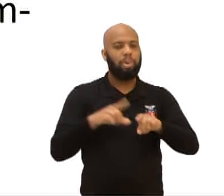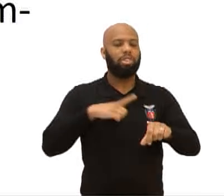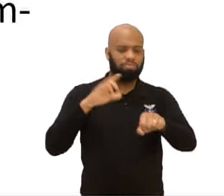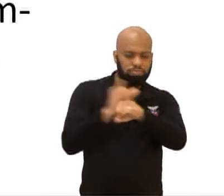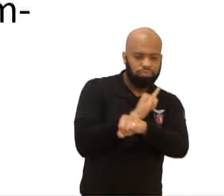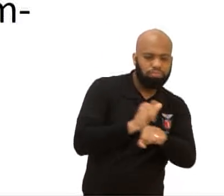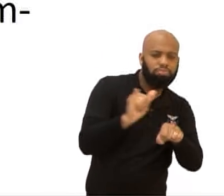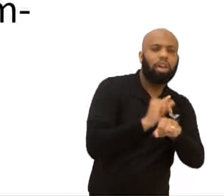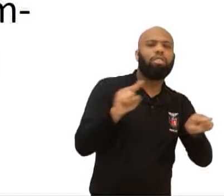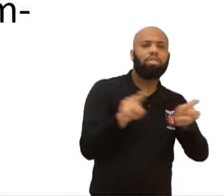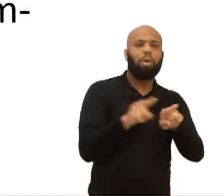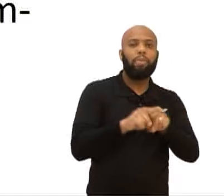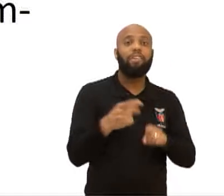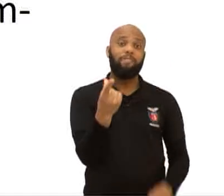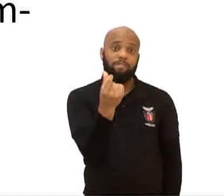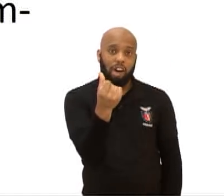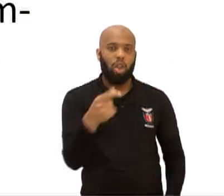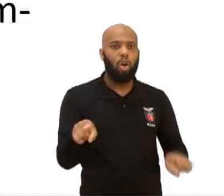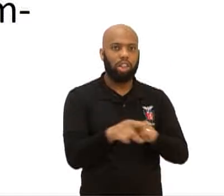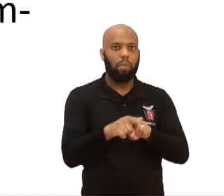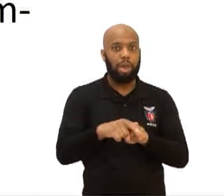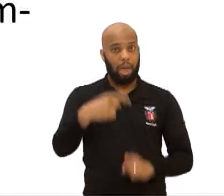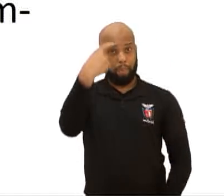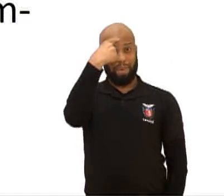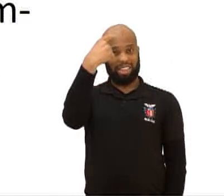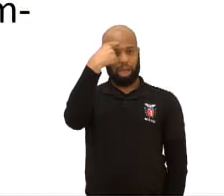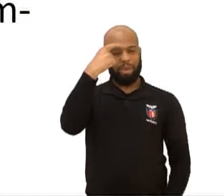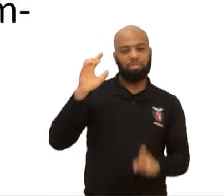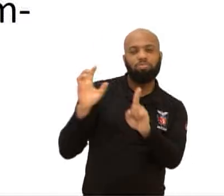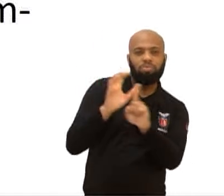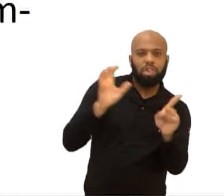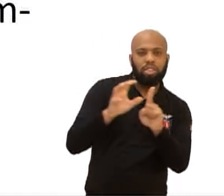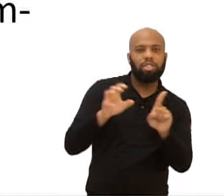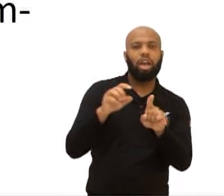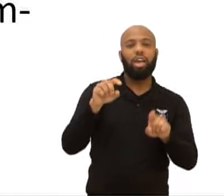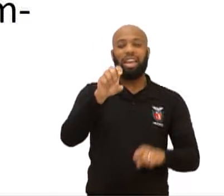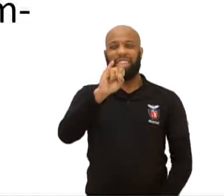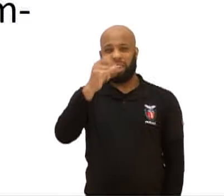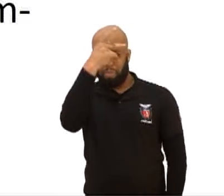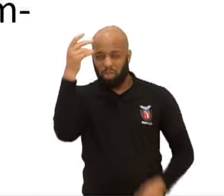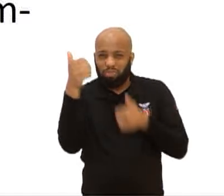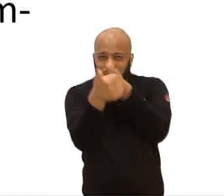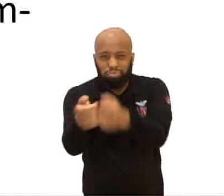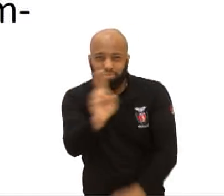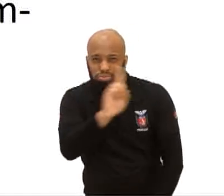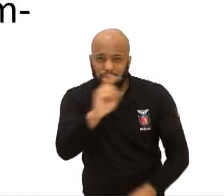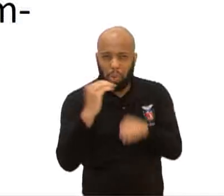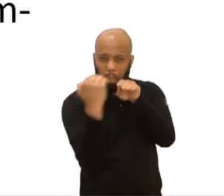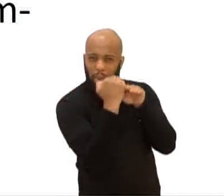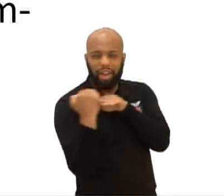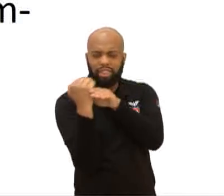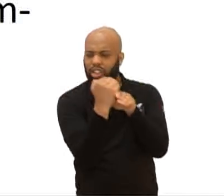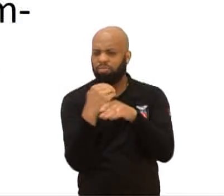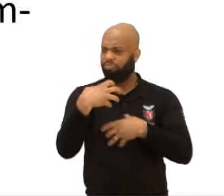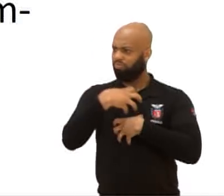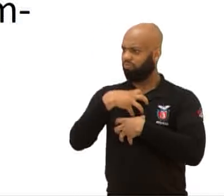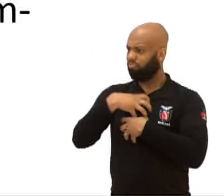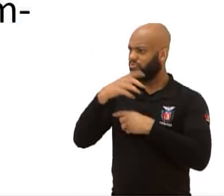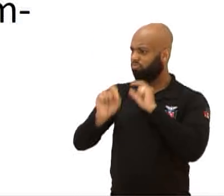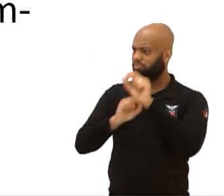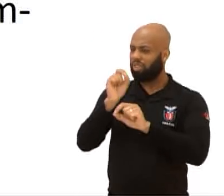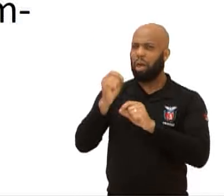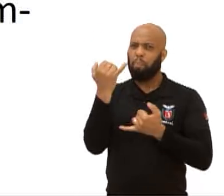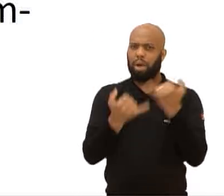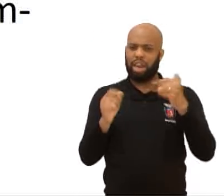para a imposição de valores e ideologias, e aqueles que não seguirem aos padrões impostos tendem à possibilidade